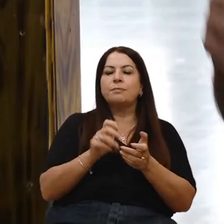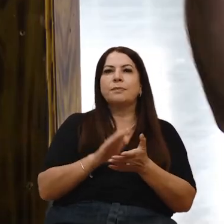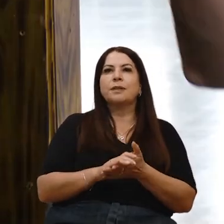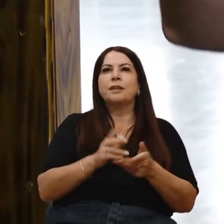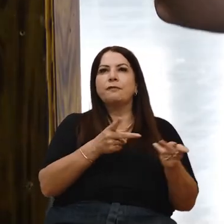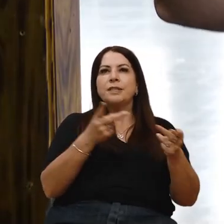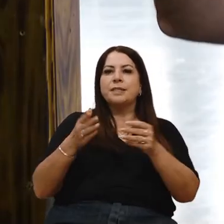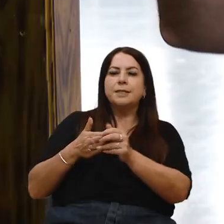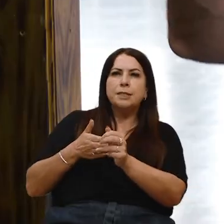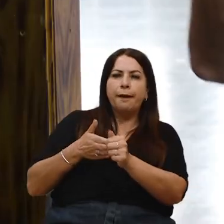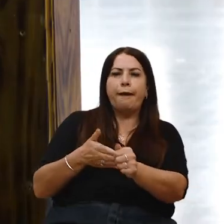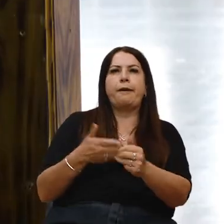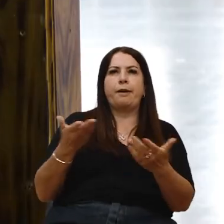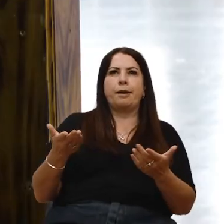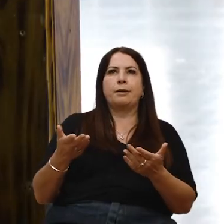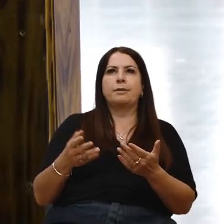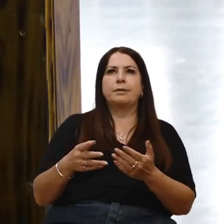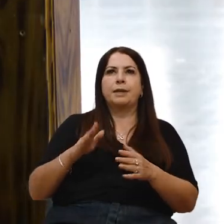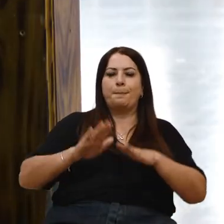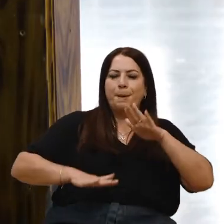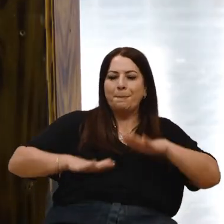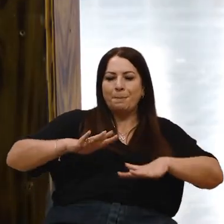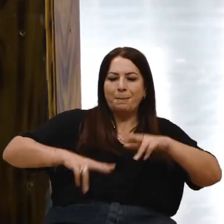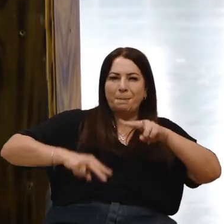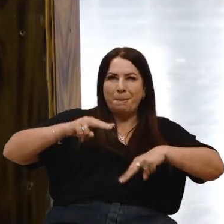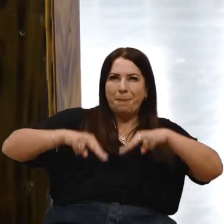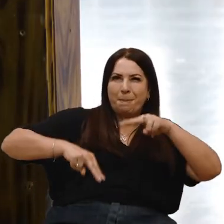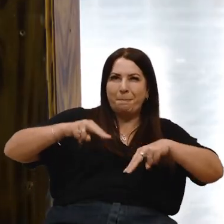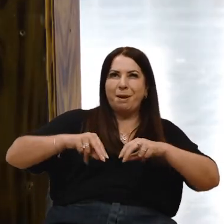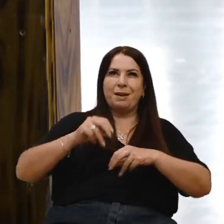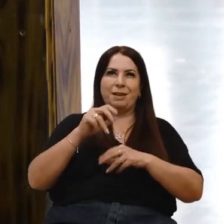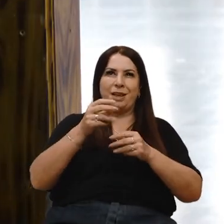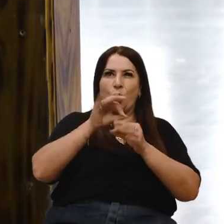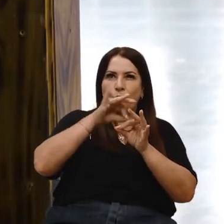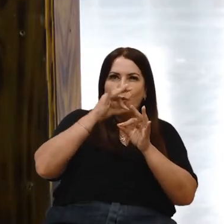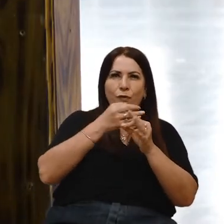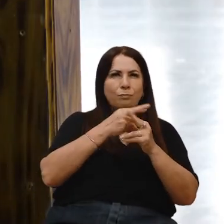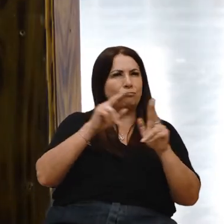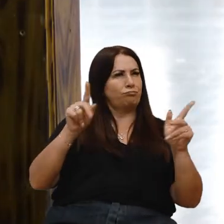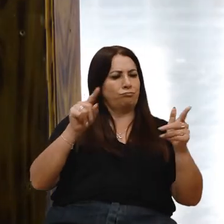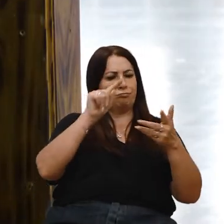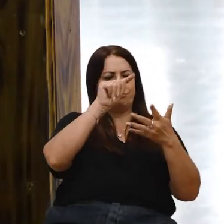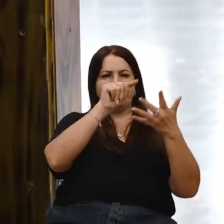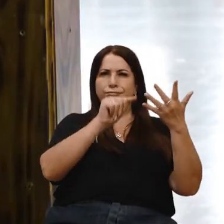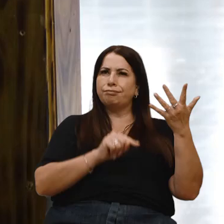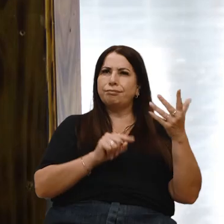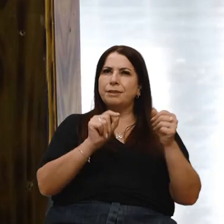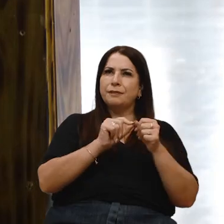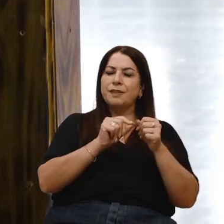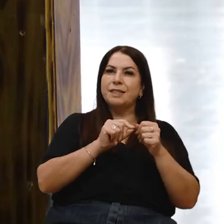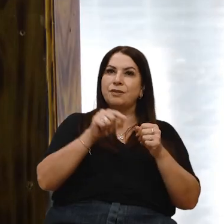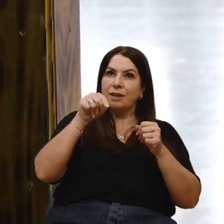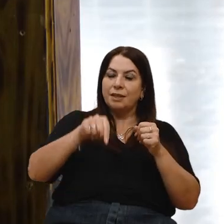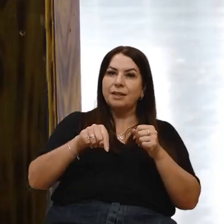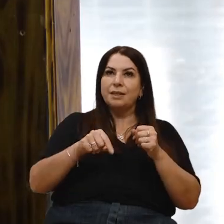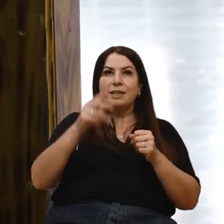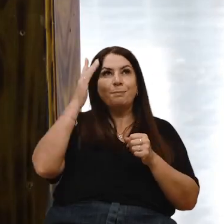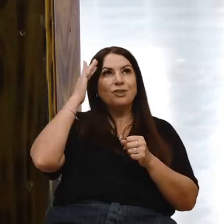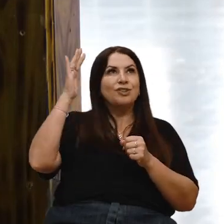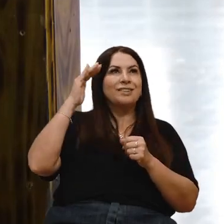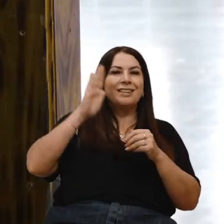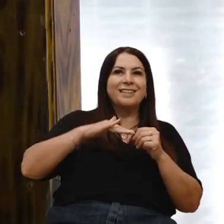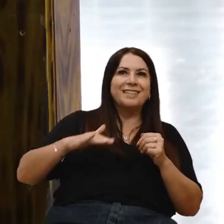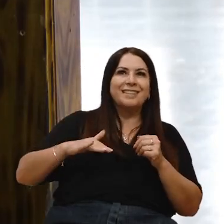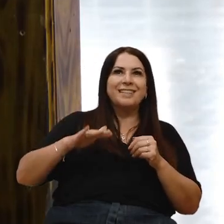Videogame, tem as visitas guiadas, tem a Pisa da Uva, tem uma série de atividades que estão sendo feitas aqui no parque. Eu fico